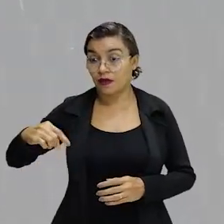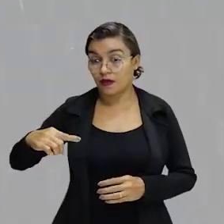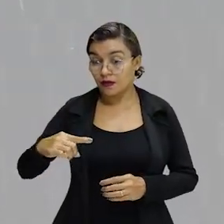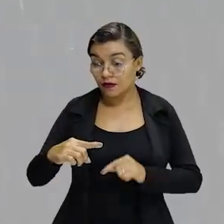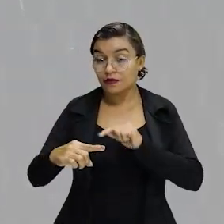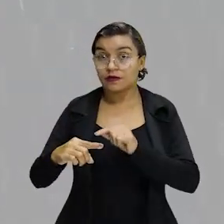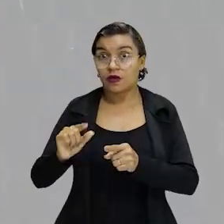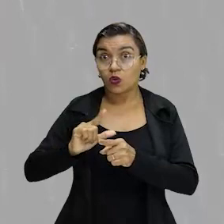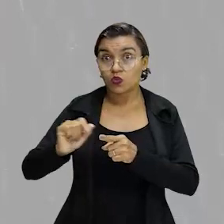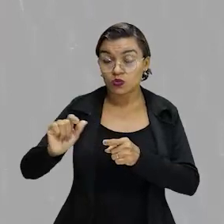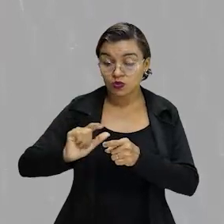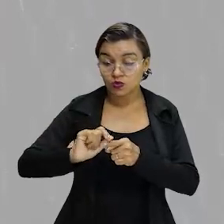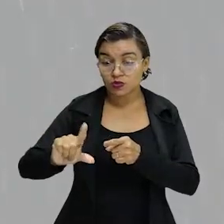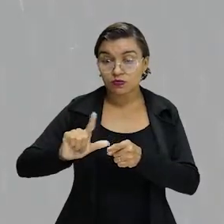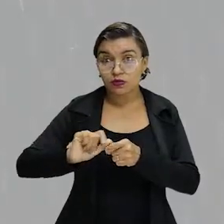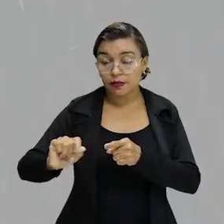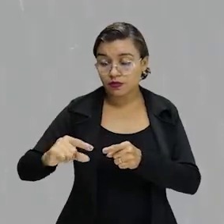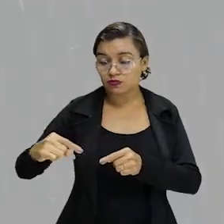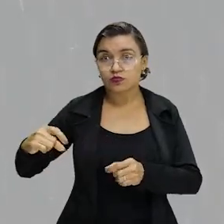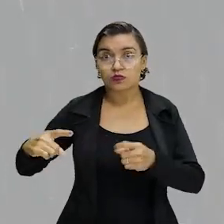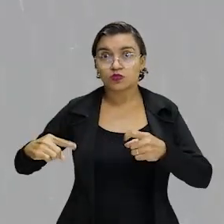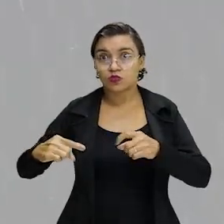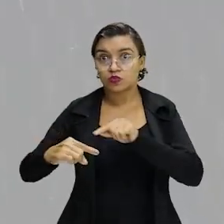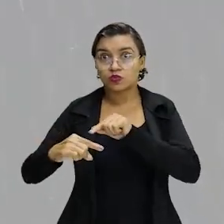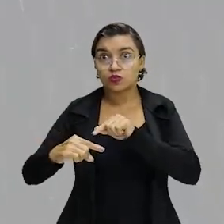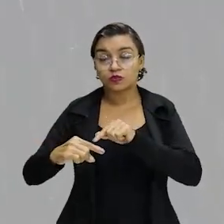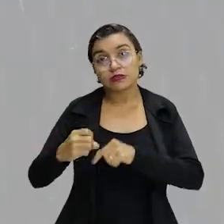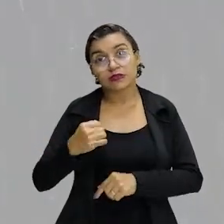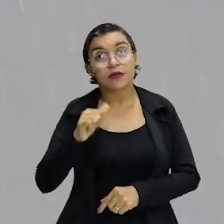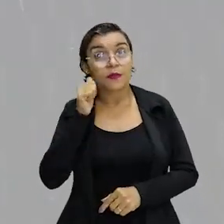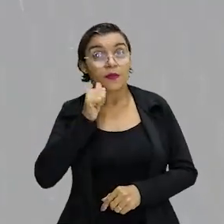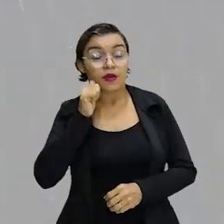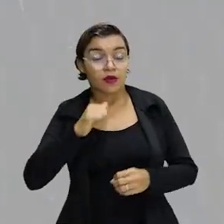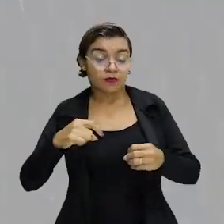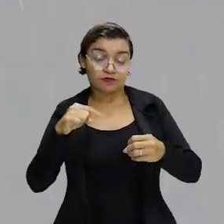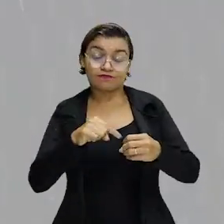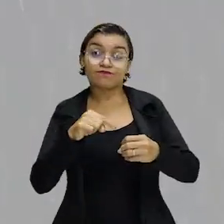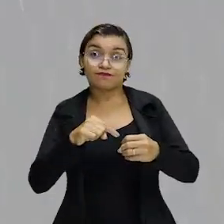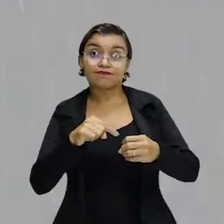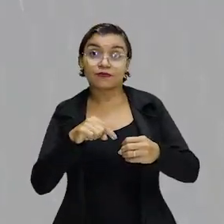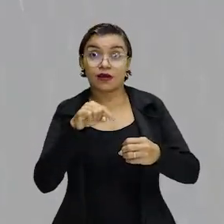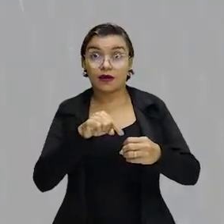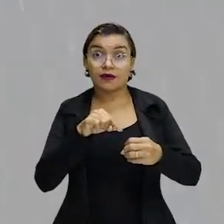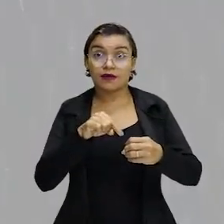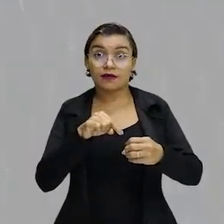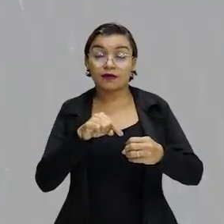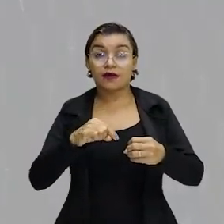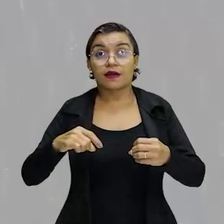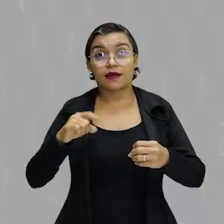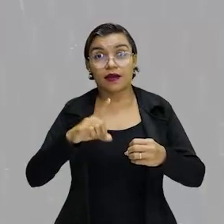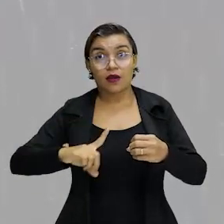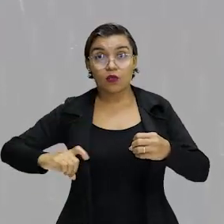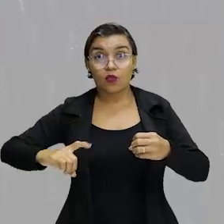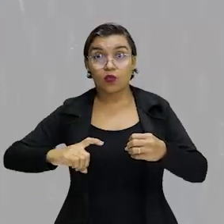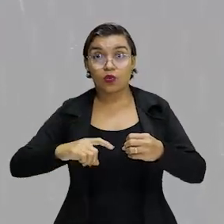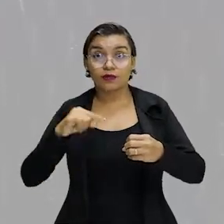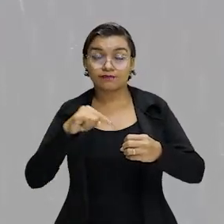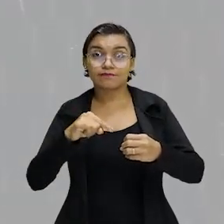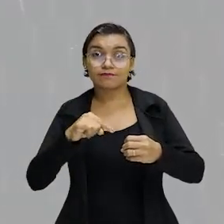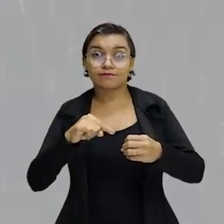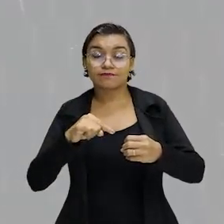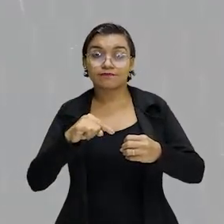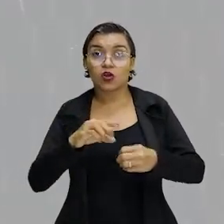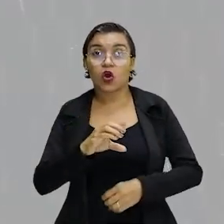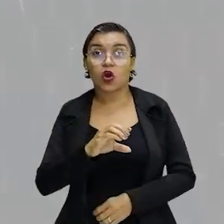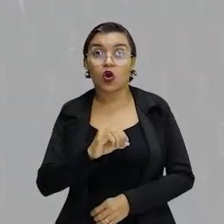que é o espermatozoide. Se for o indivíduo do sexo feminino, a meiose vai originar o gameta feminino, que é o